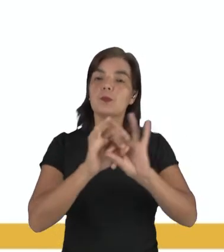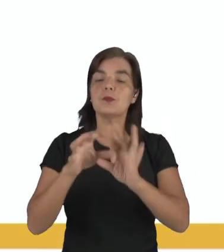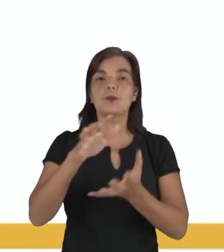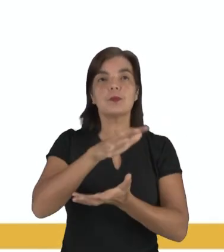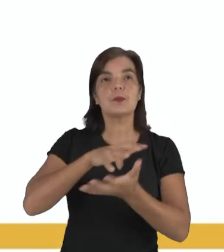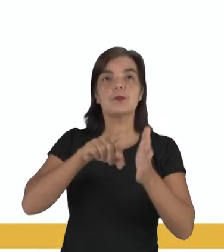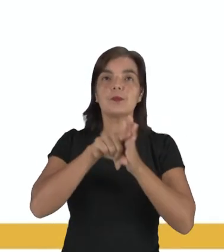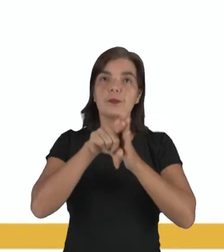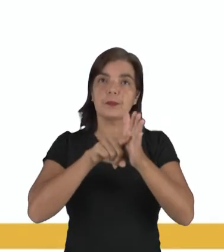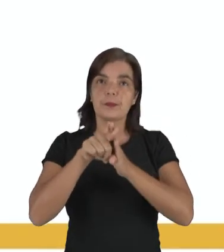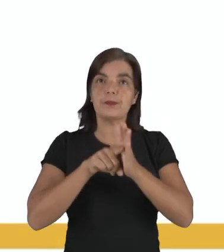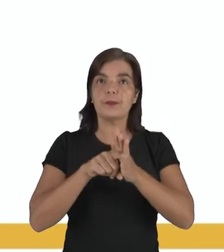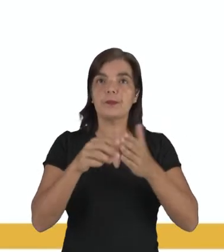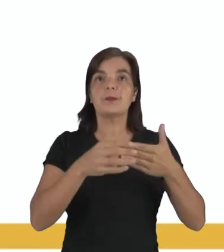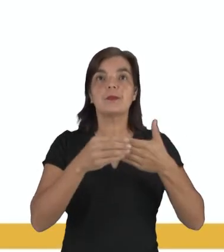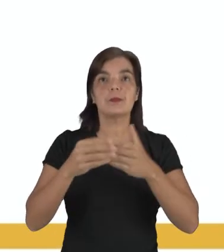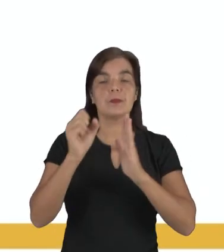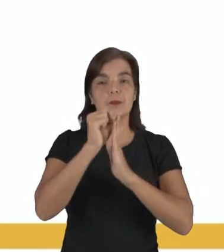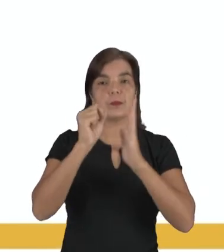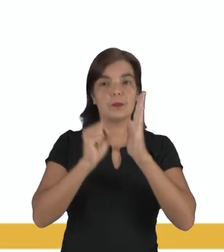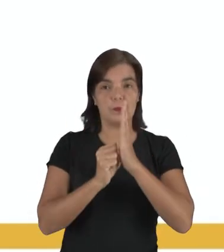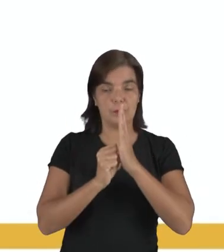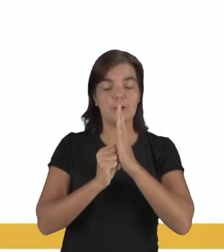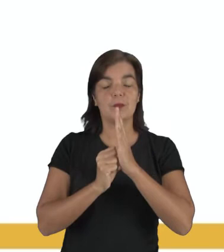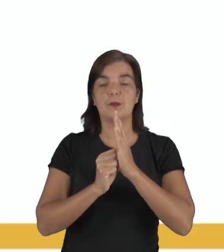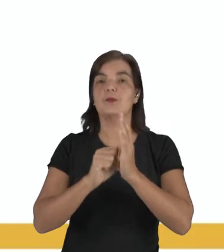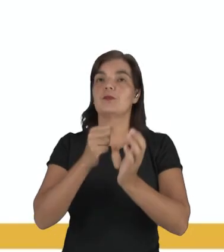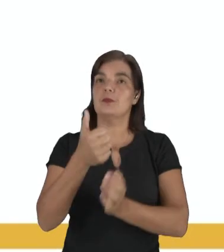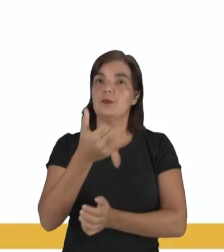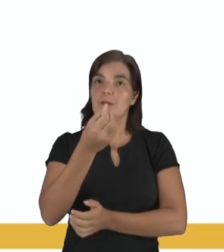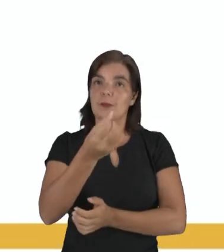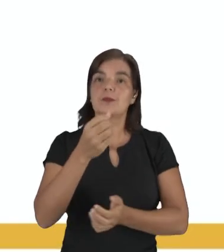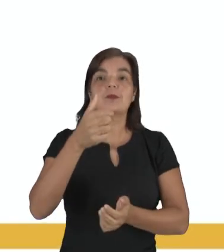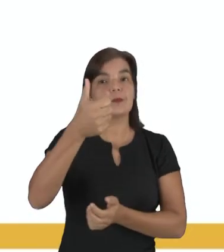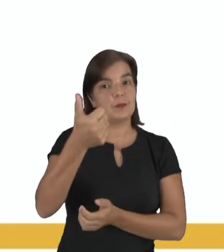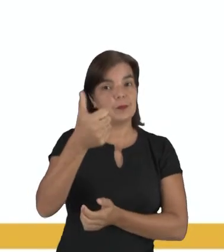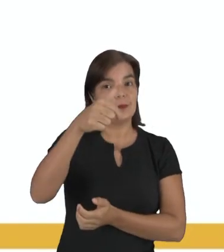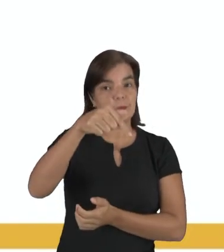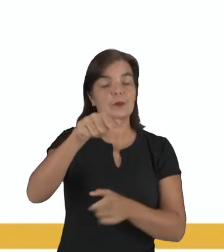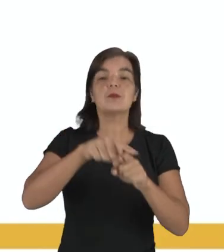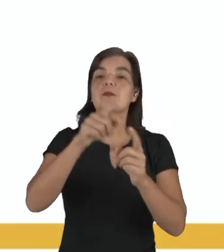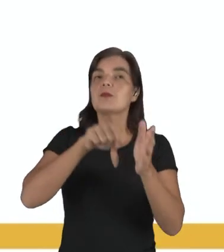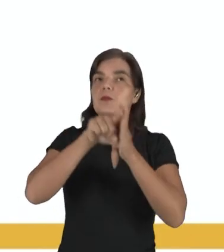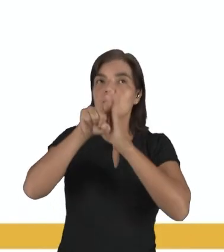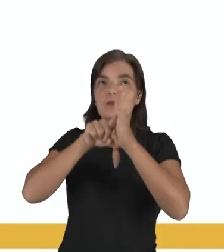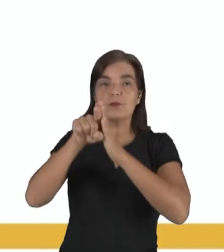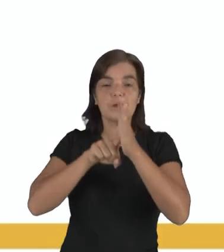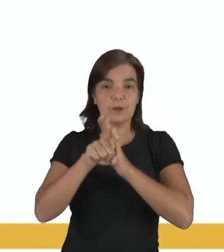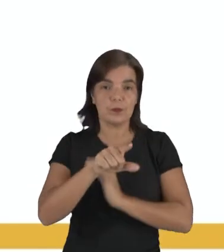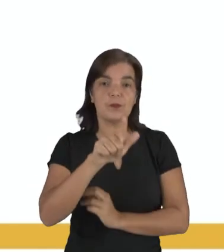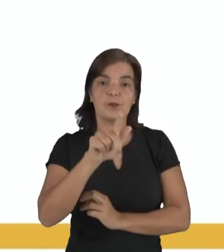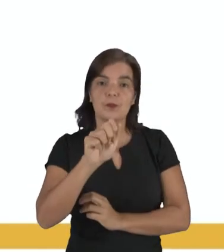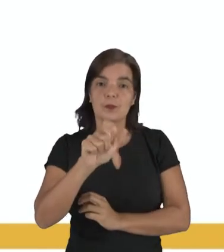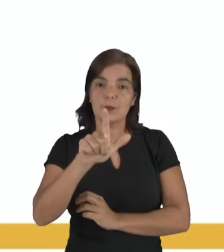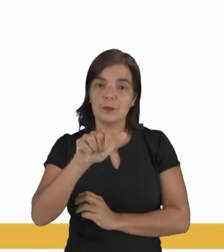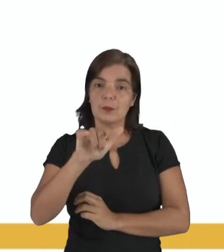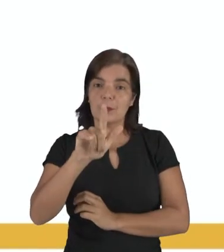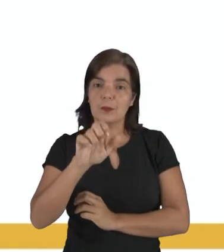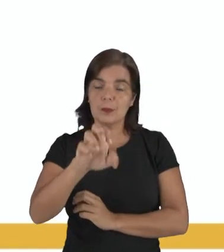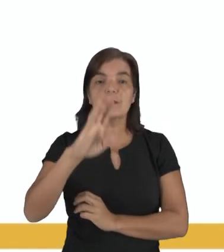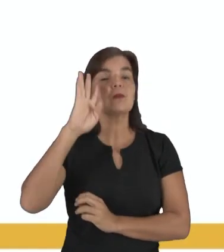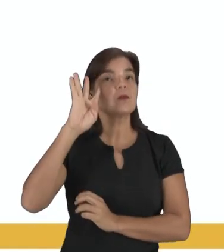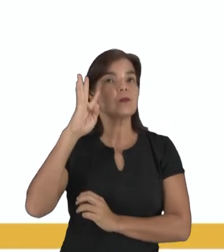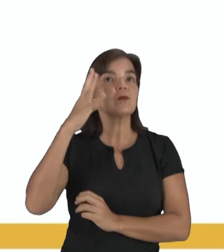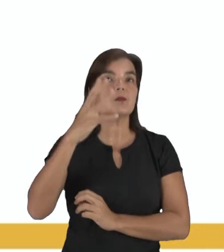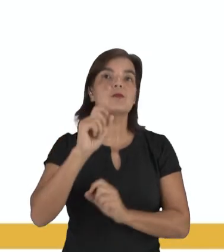no contexto da Revolução Científica, levada a cabo no século XVII, as pesquisas de Galileu Galilei foram